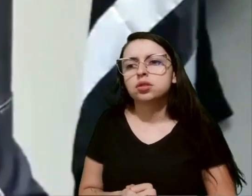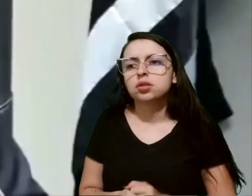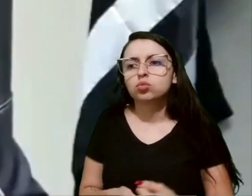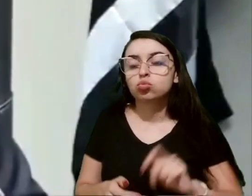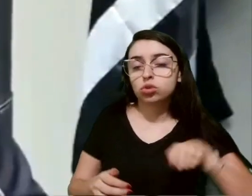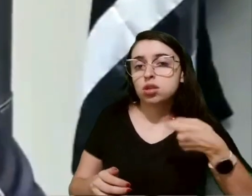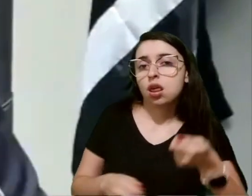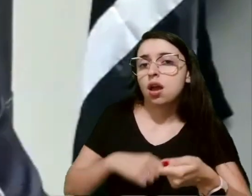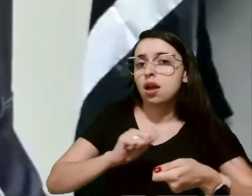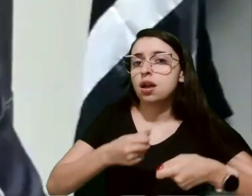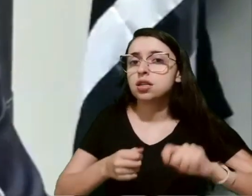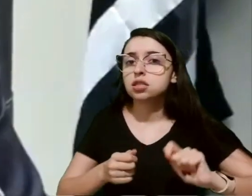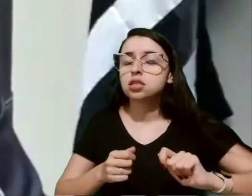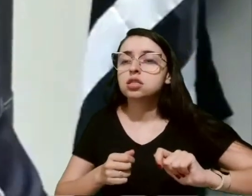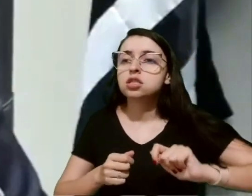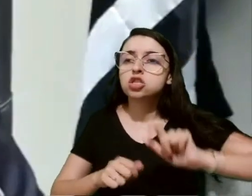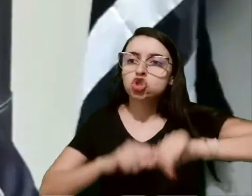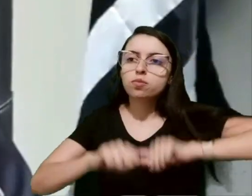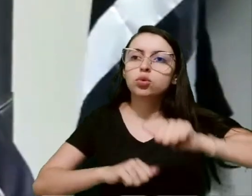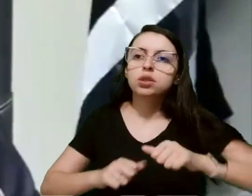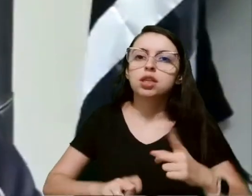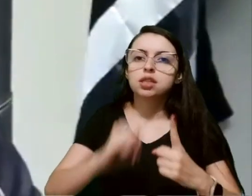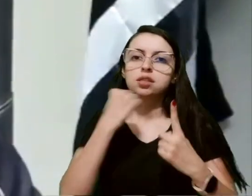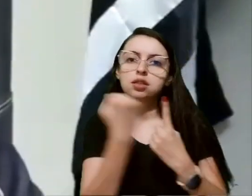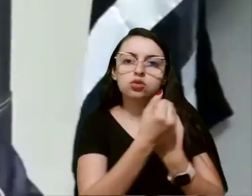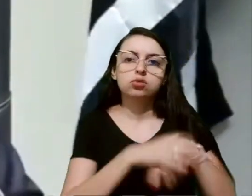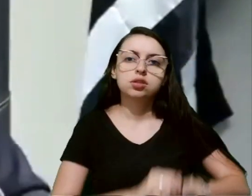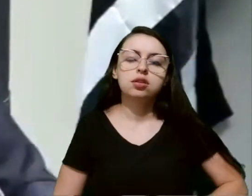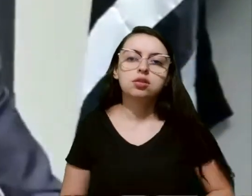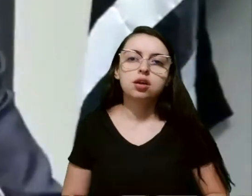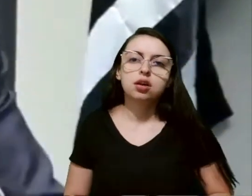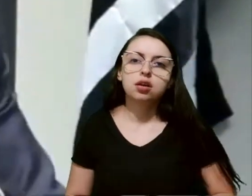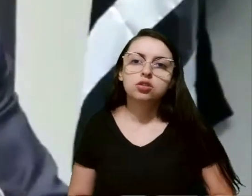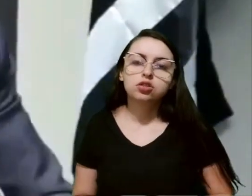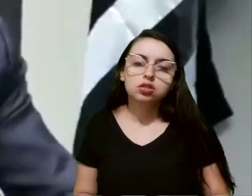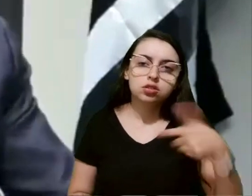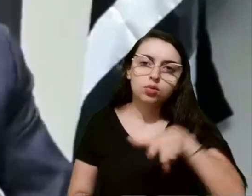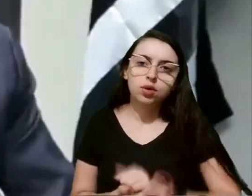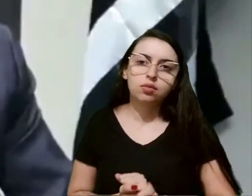aos sinais de readaptação que o direito dá e